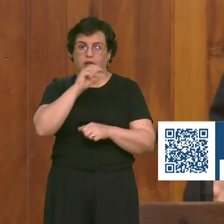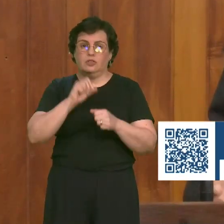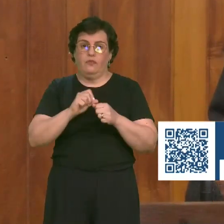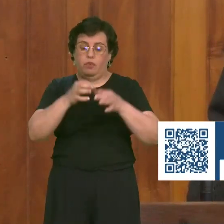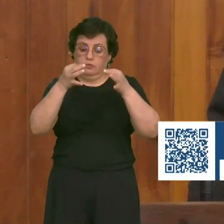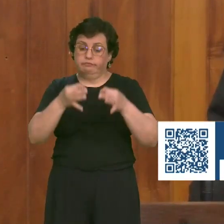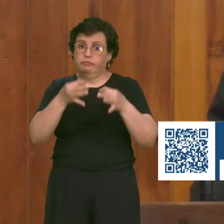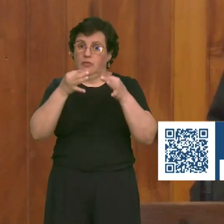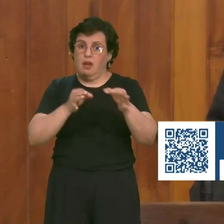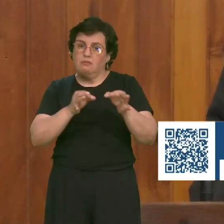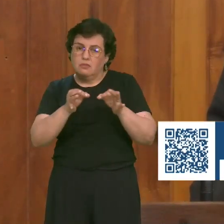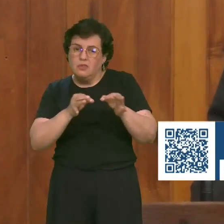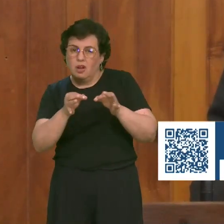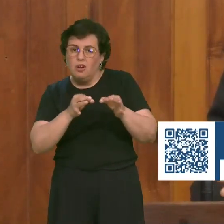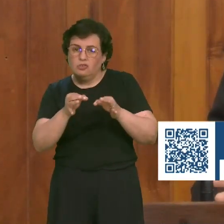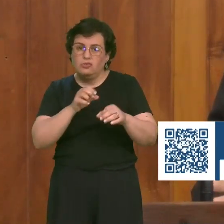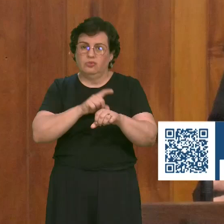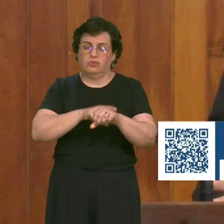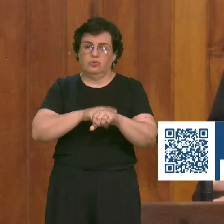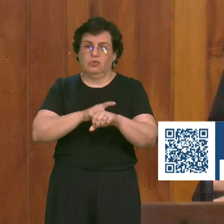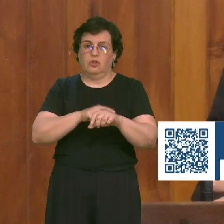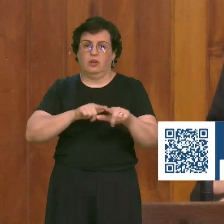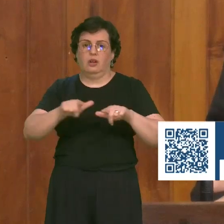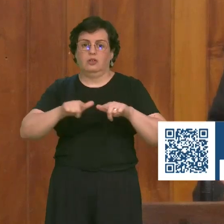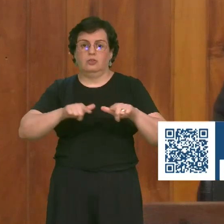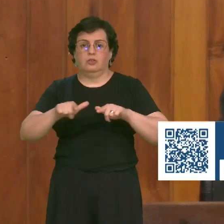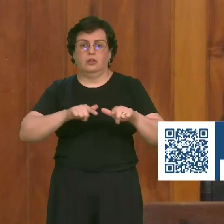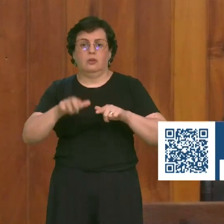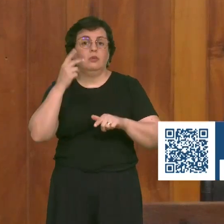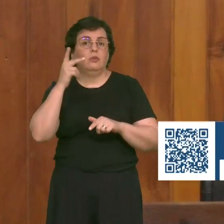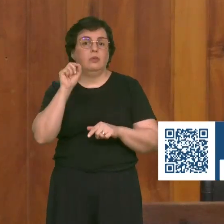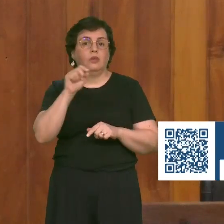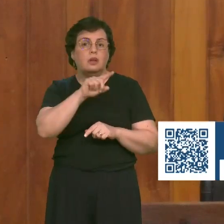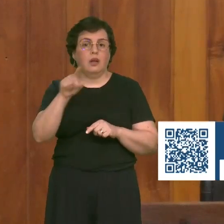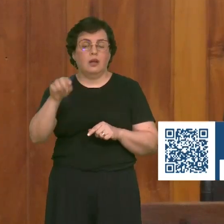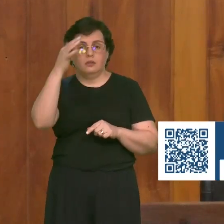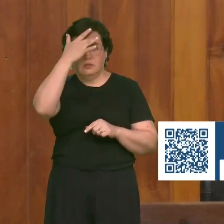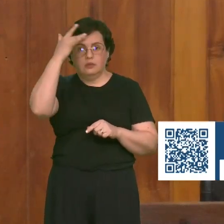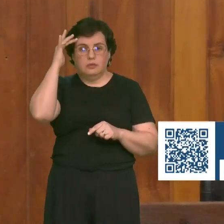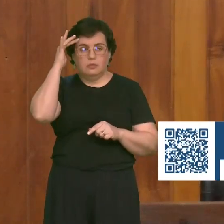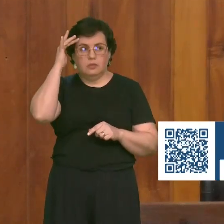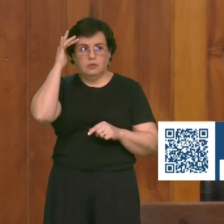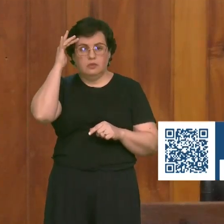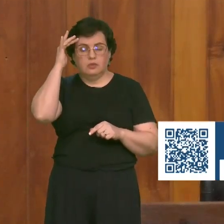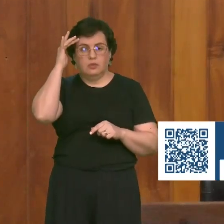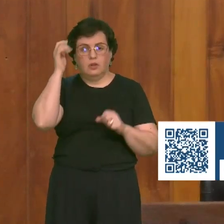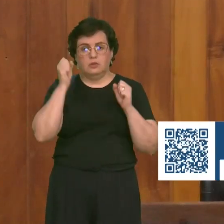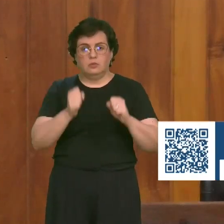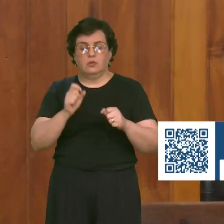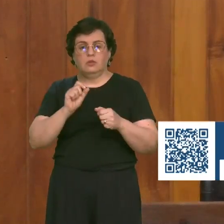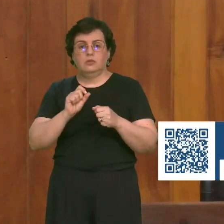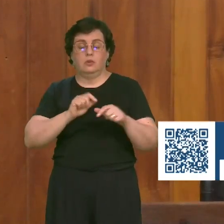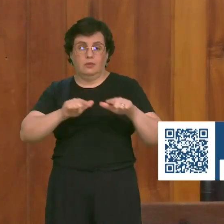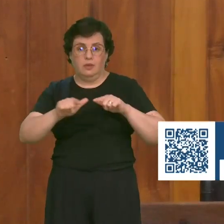um ajuste uma adequação no horário de trabalho para que esse trabalho seja real no período